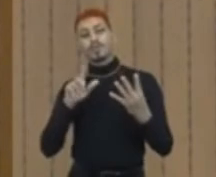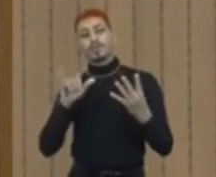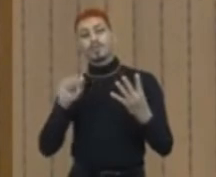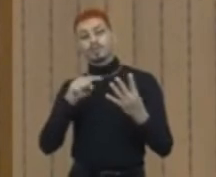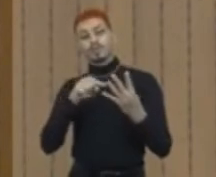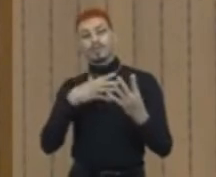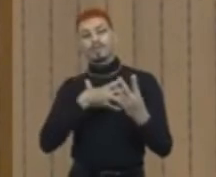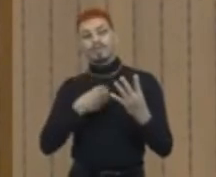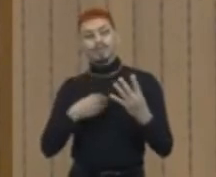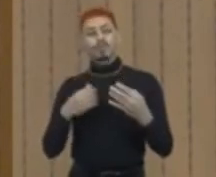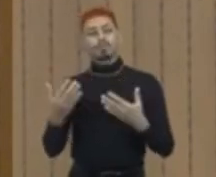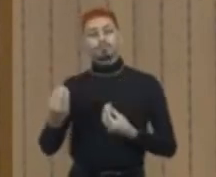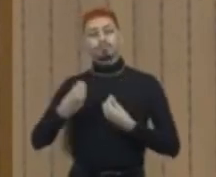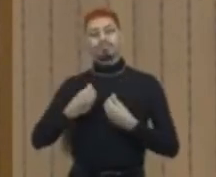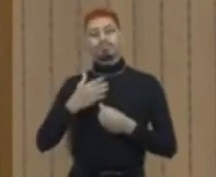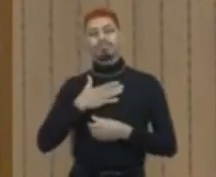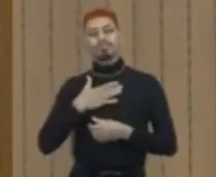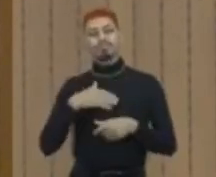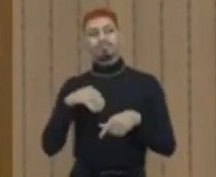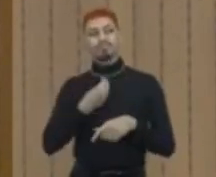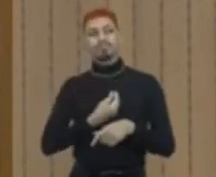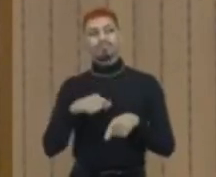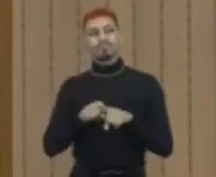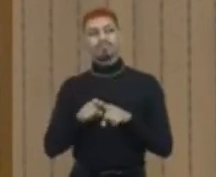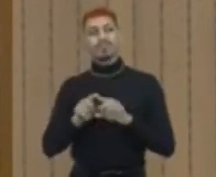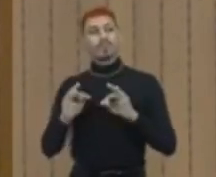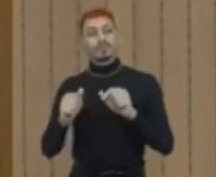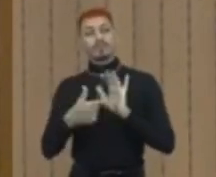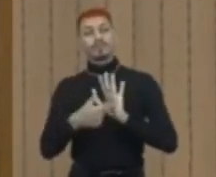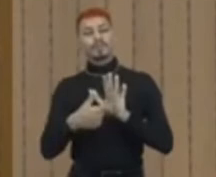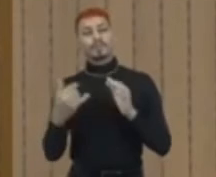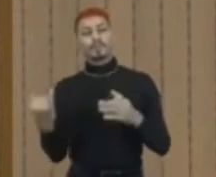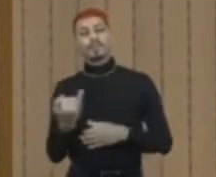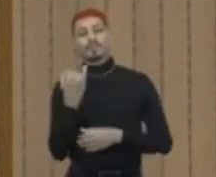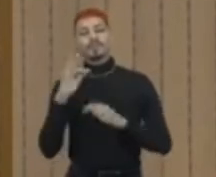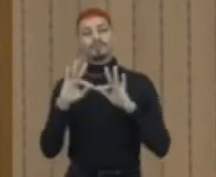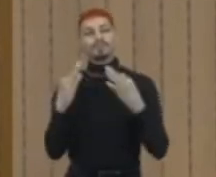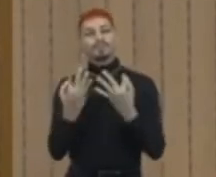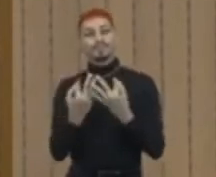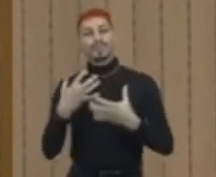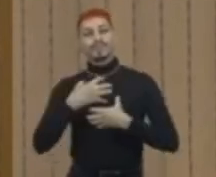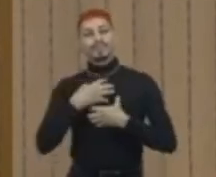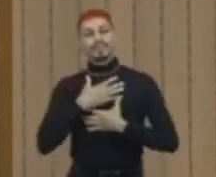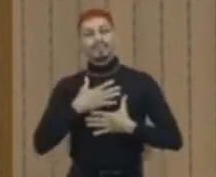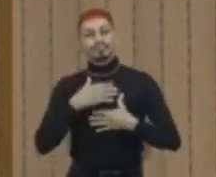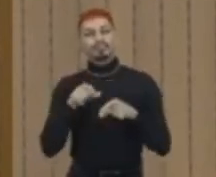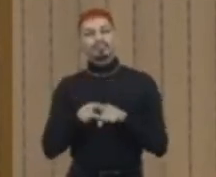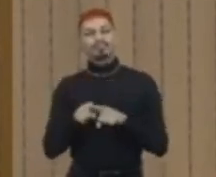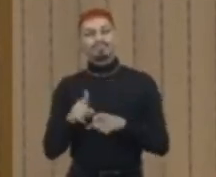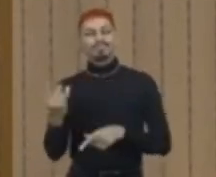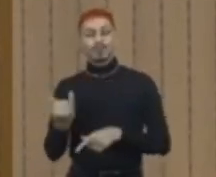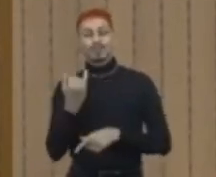Mas tudo isso é para mostrar o quanto é importante, né, a família, o quanto é importante os sentimentos, e que a